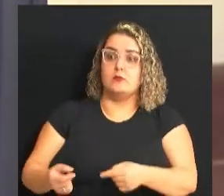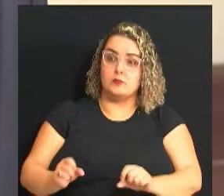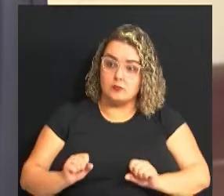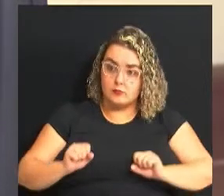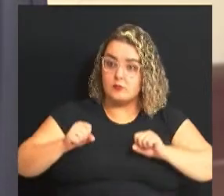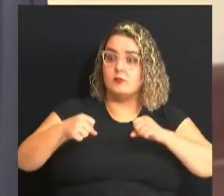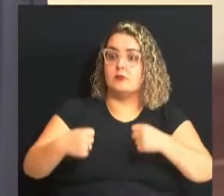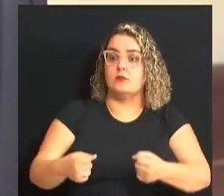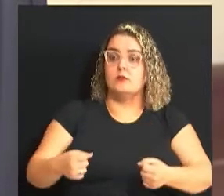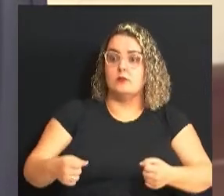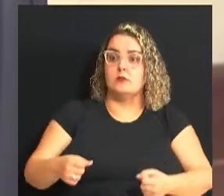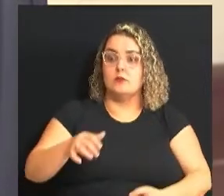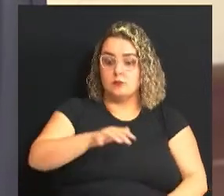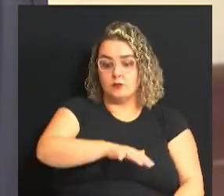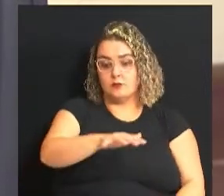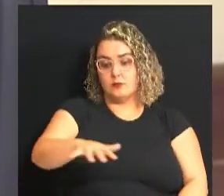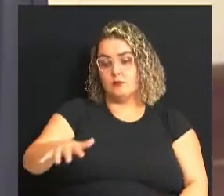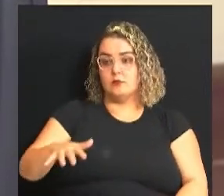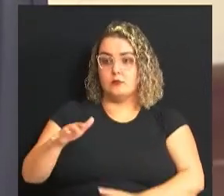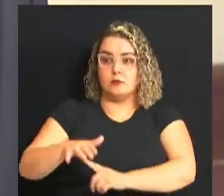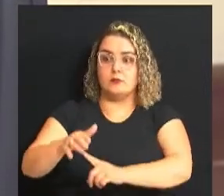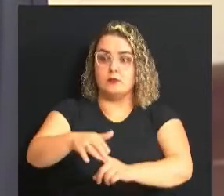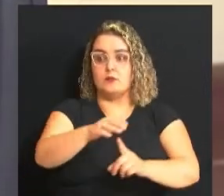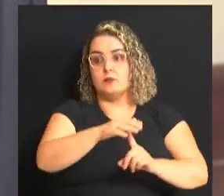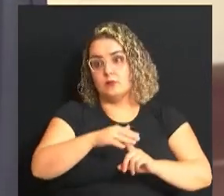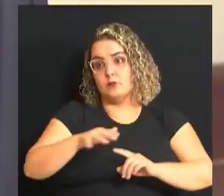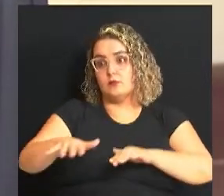e os movimentos de habitação.